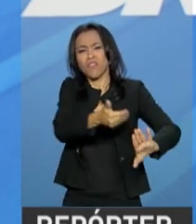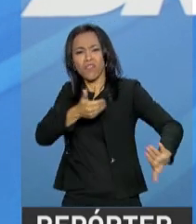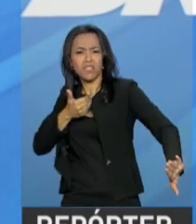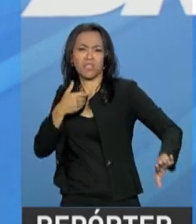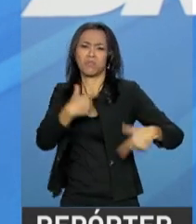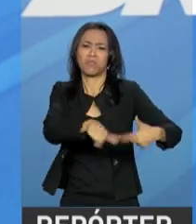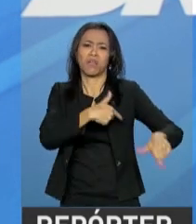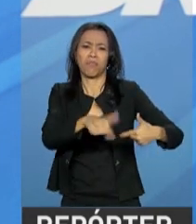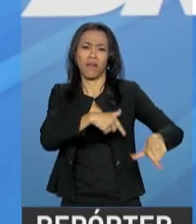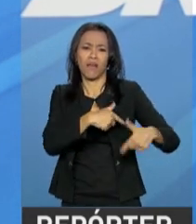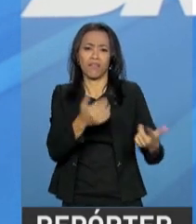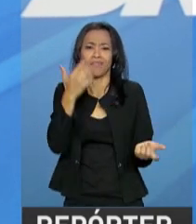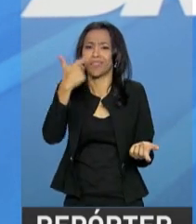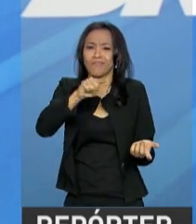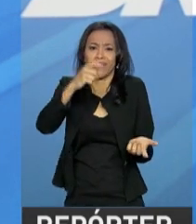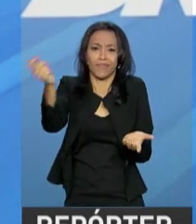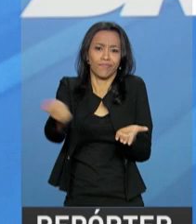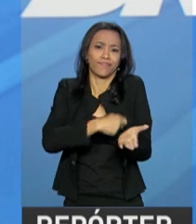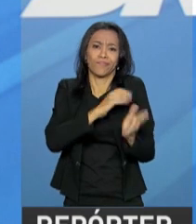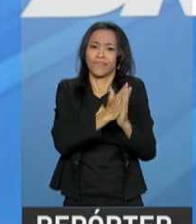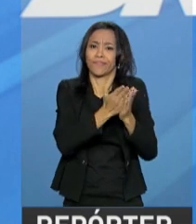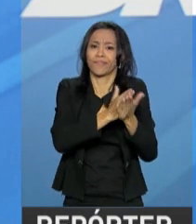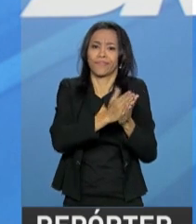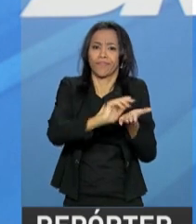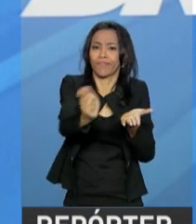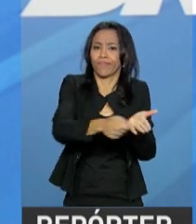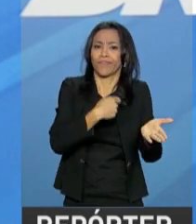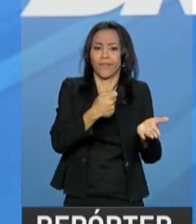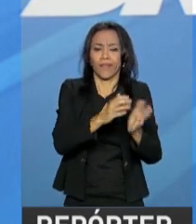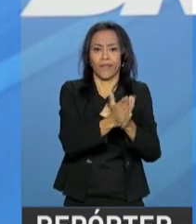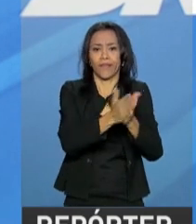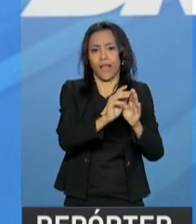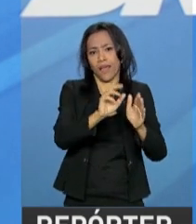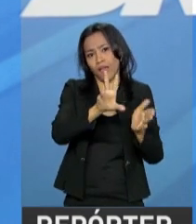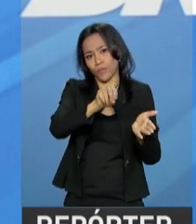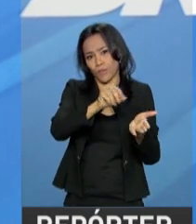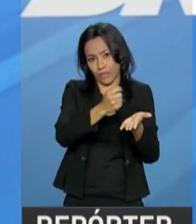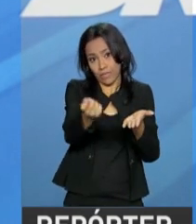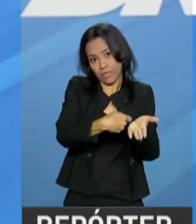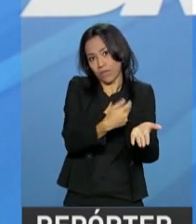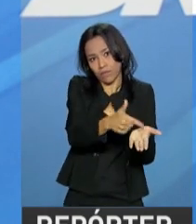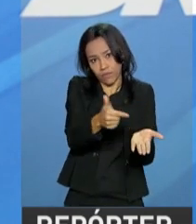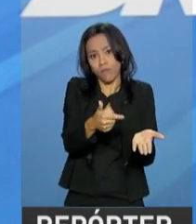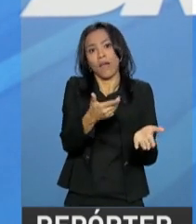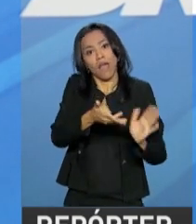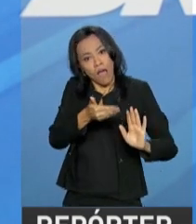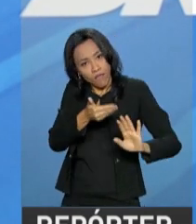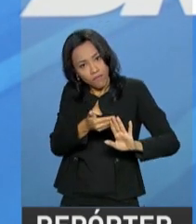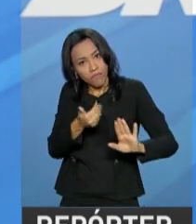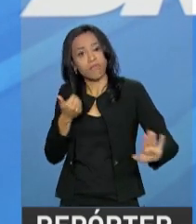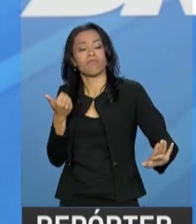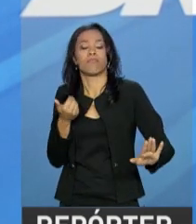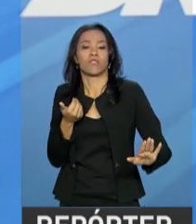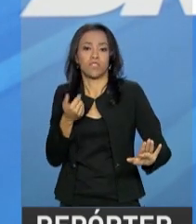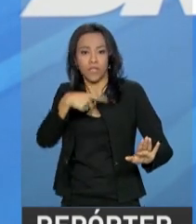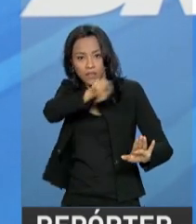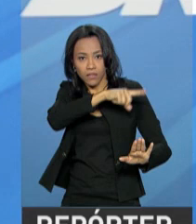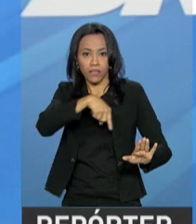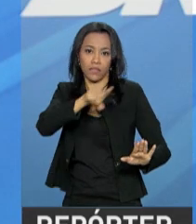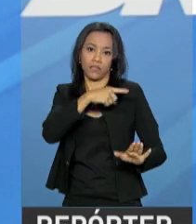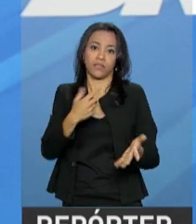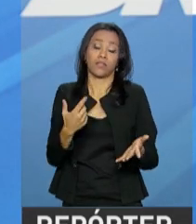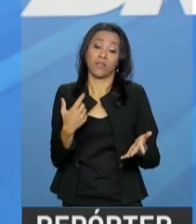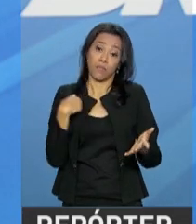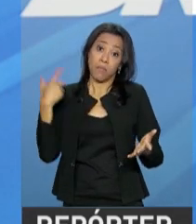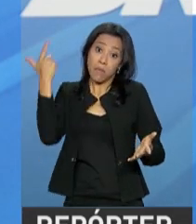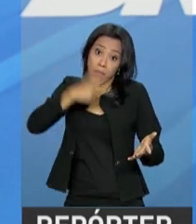que isso, vai caminhar no sentido positivo de impulsionar a inserção da população negra brasileira no